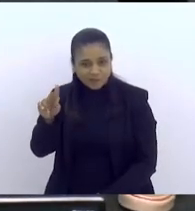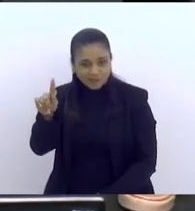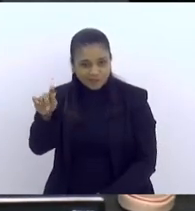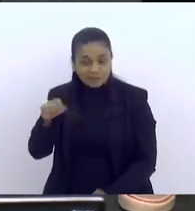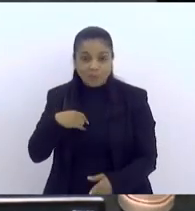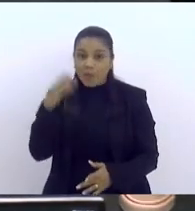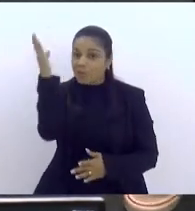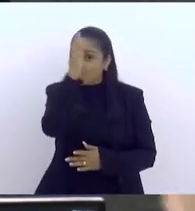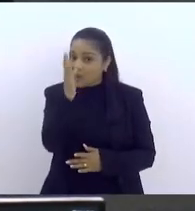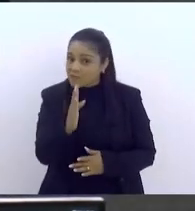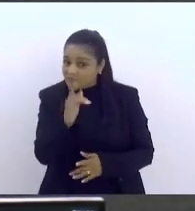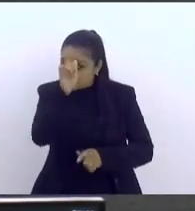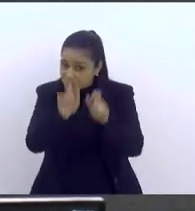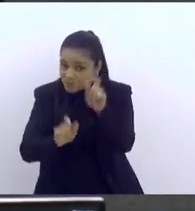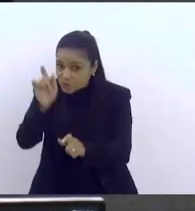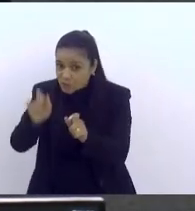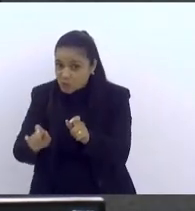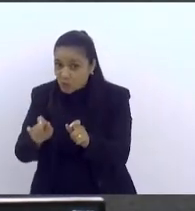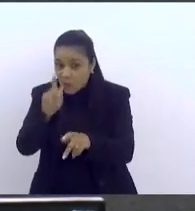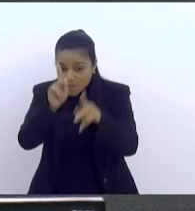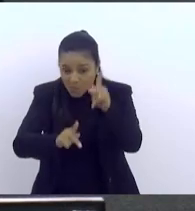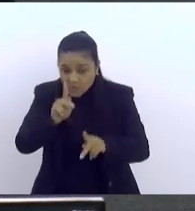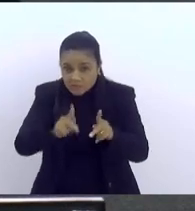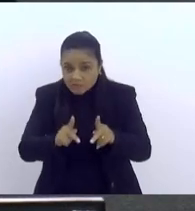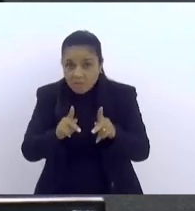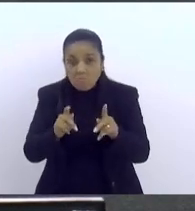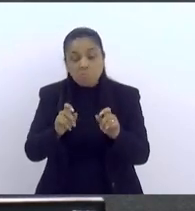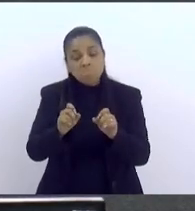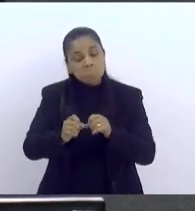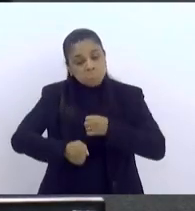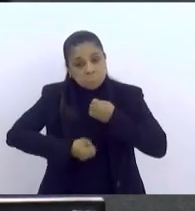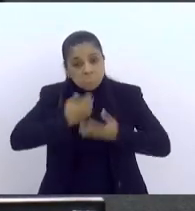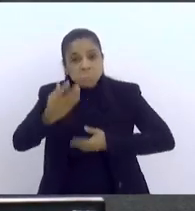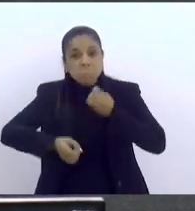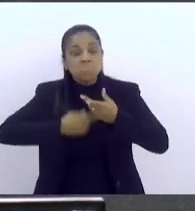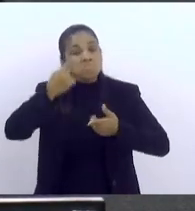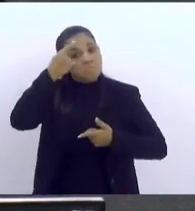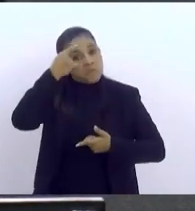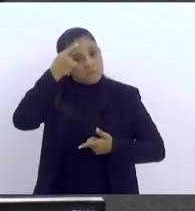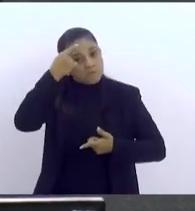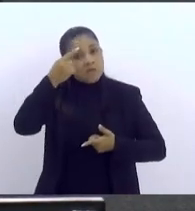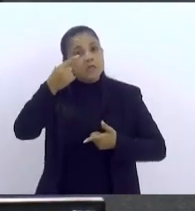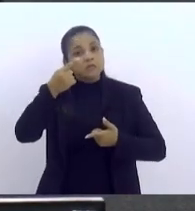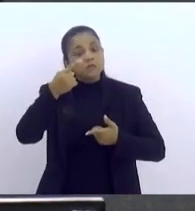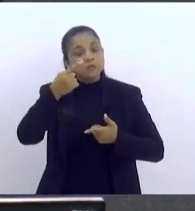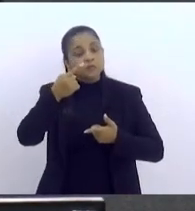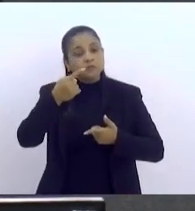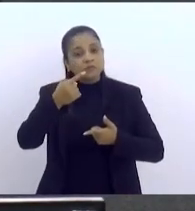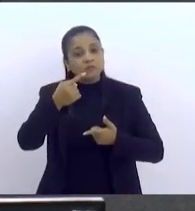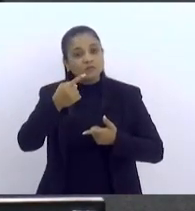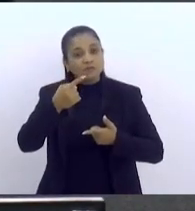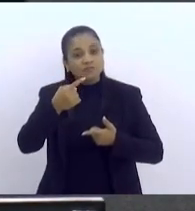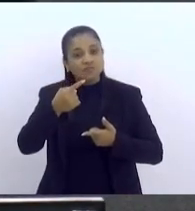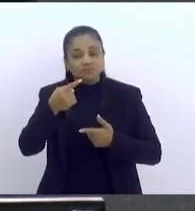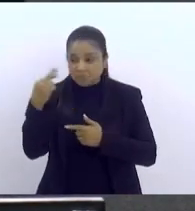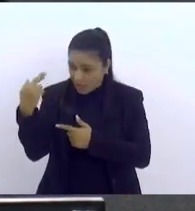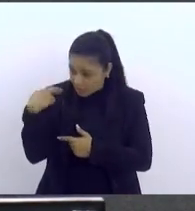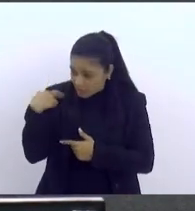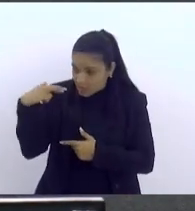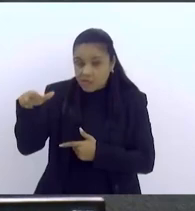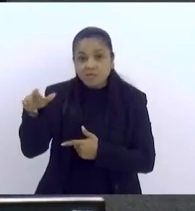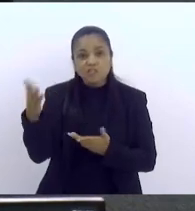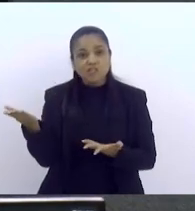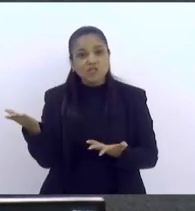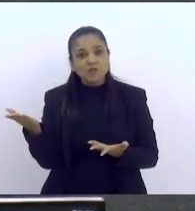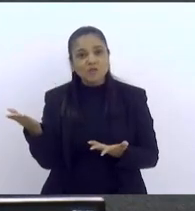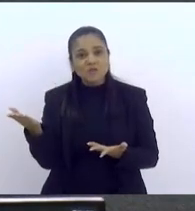brasileiros poderão manifestar seu pensamento também a partir de suas crenças.